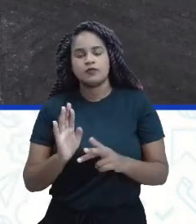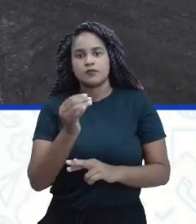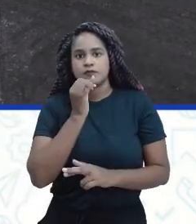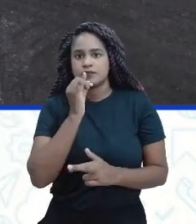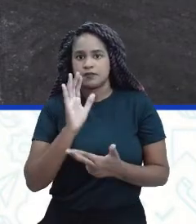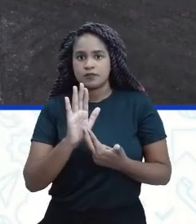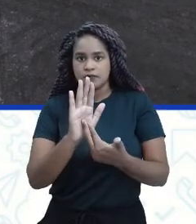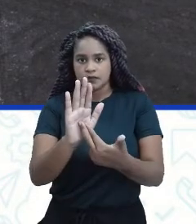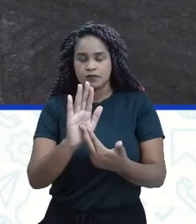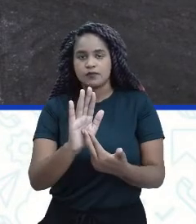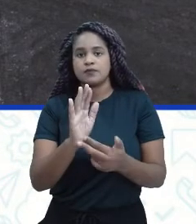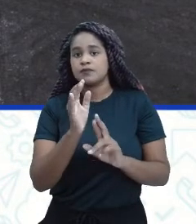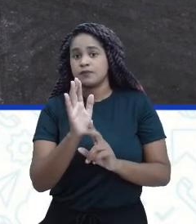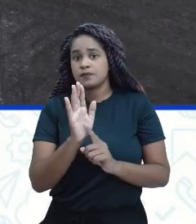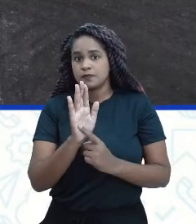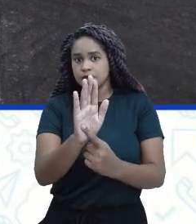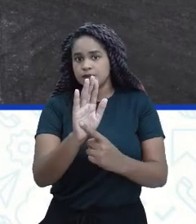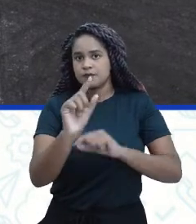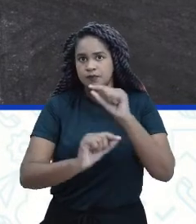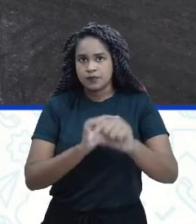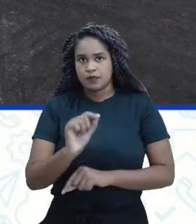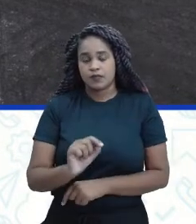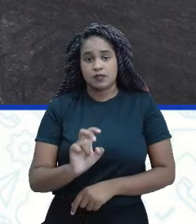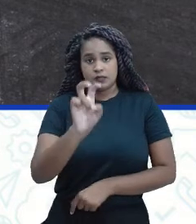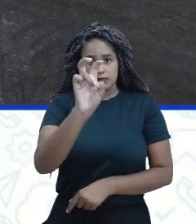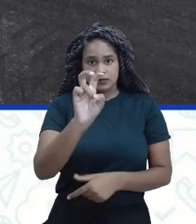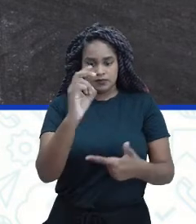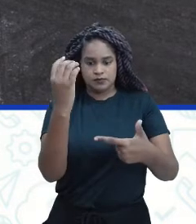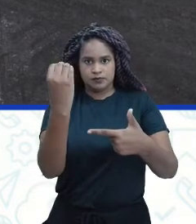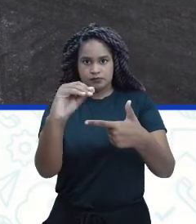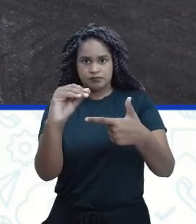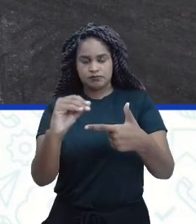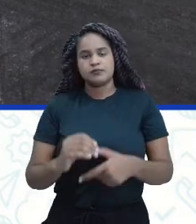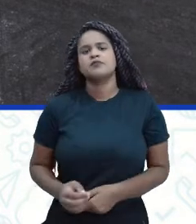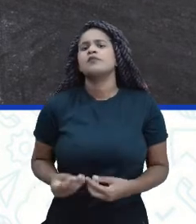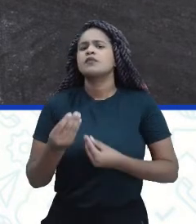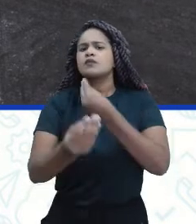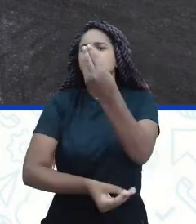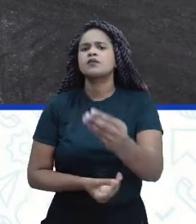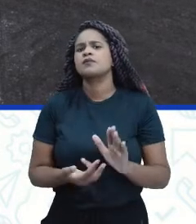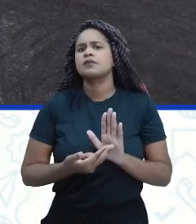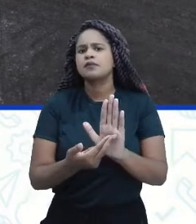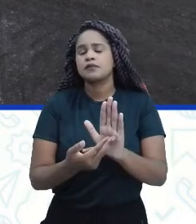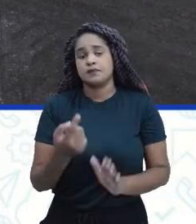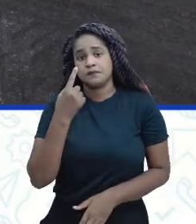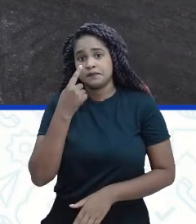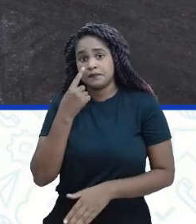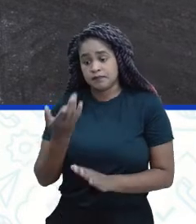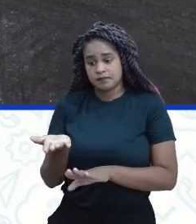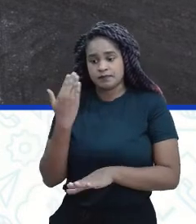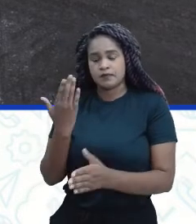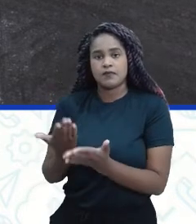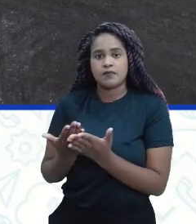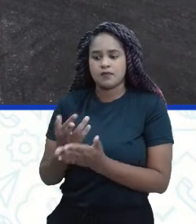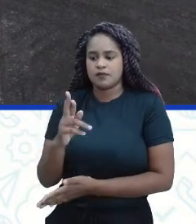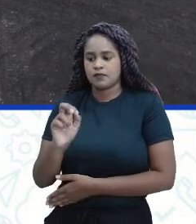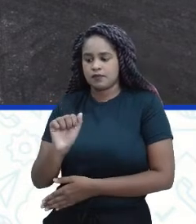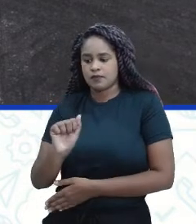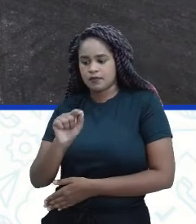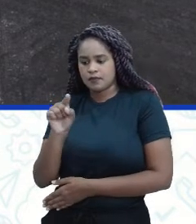Pegando 5 pedacinhos. Como que a gente vai representar isso, né? Na aula de razão, a gente utilizou a noção